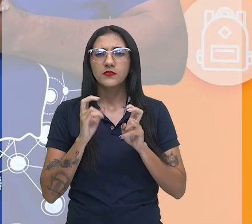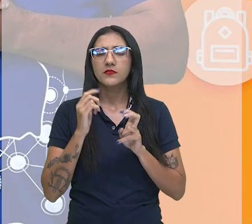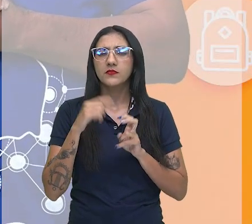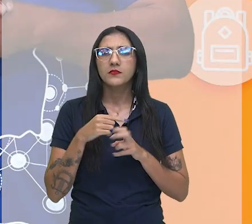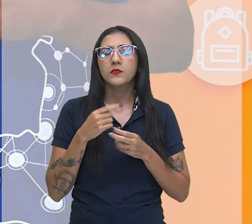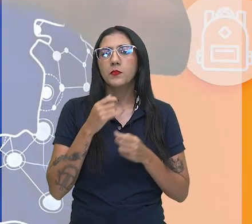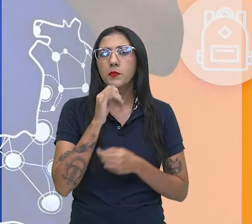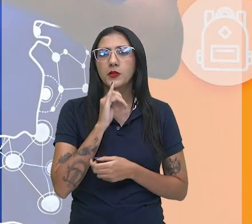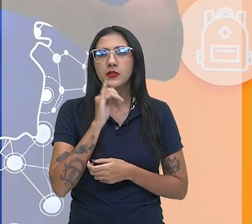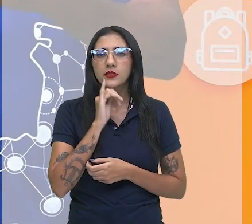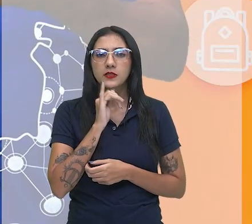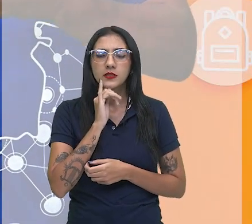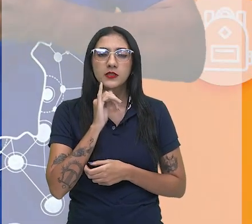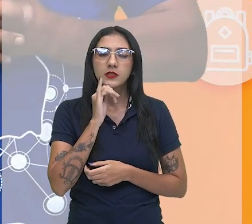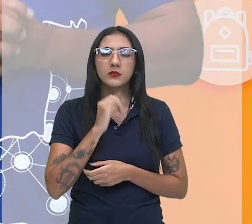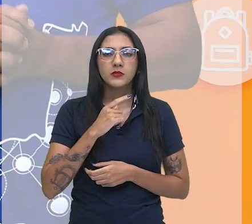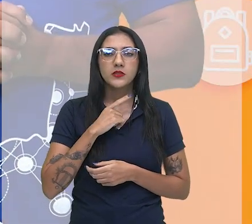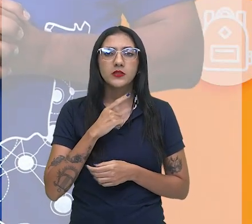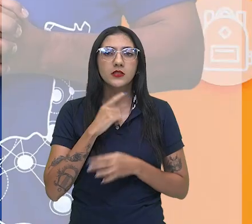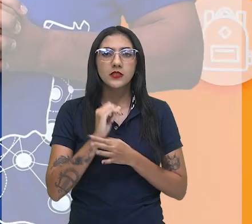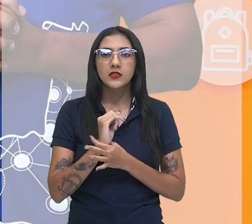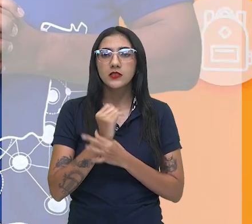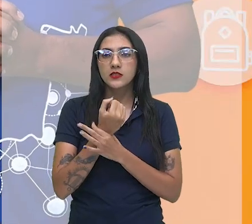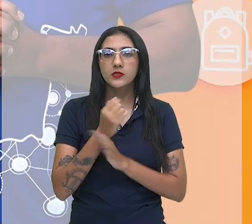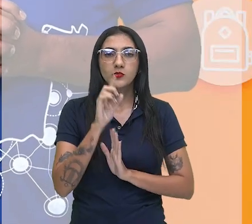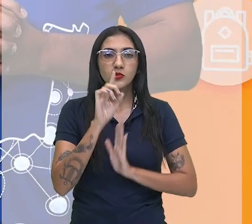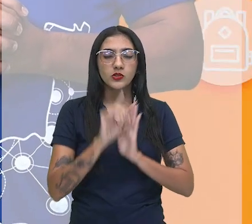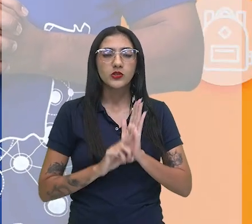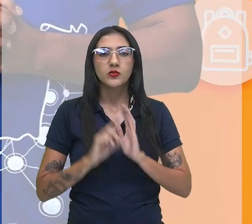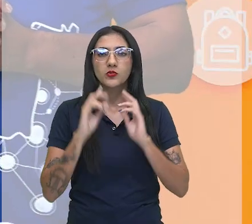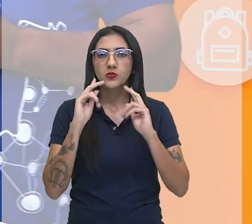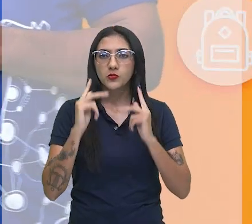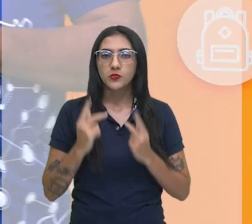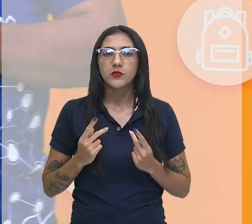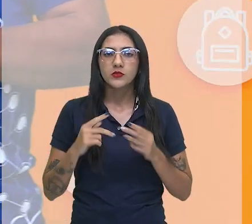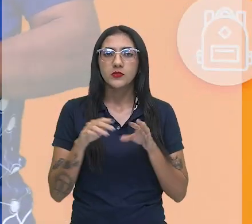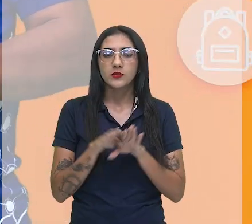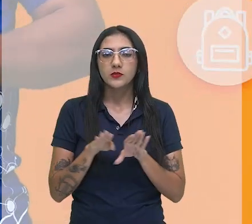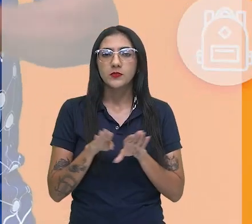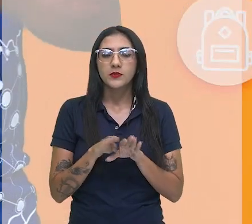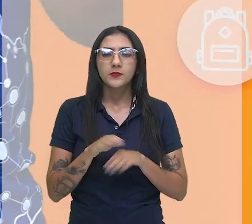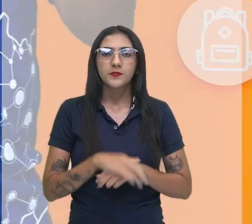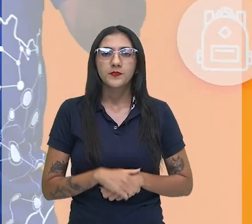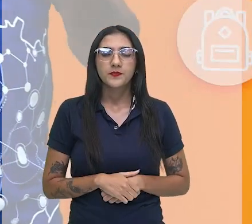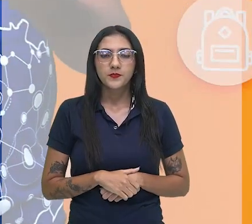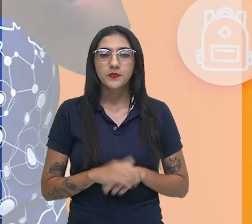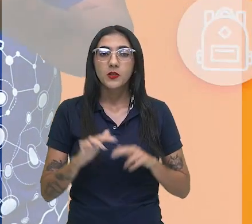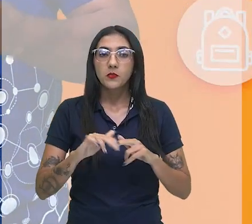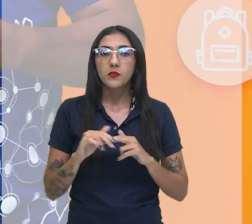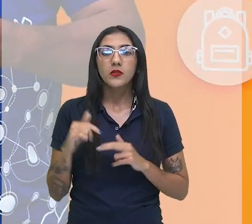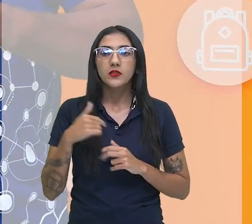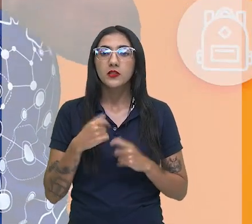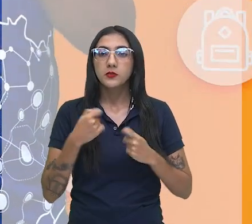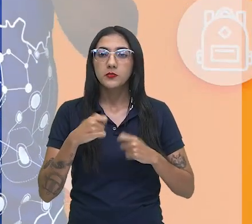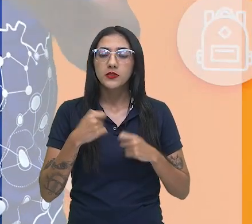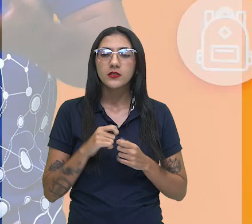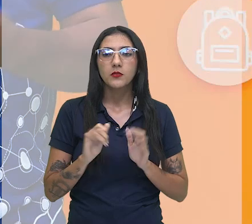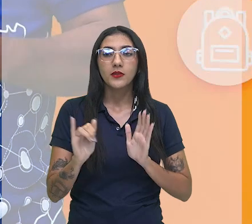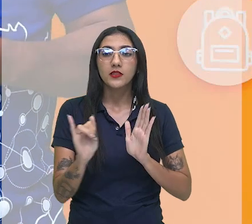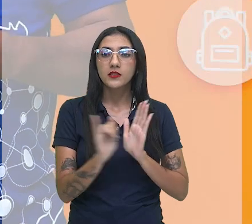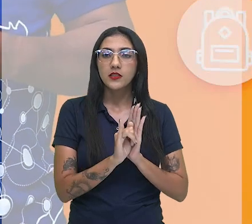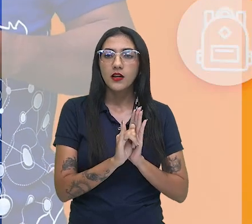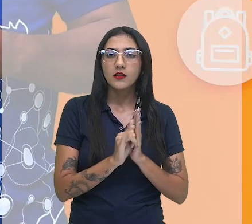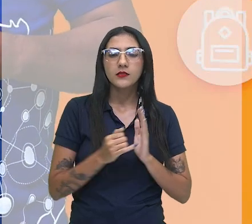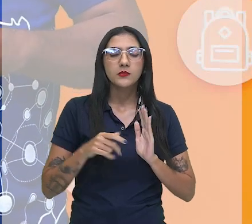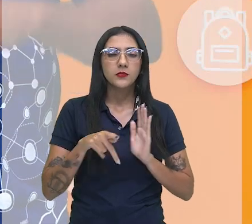civis, lutando para garantir os direitos humanos, né? Então, nós temos que ter a direito a ter uma identidade, certidão